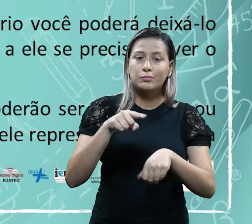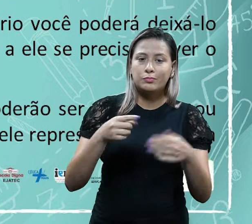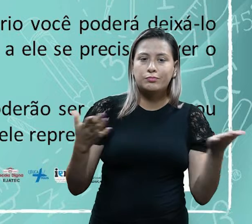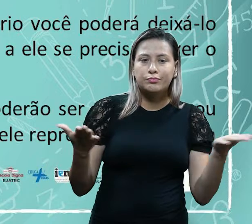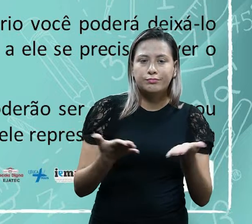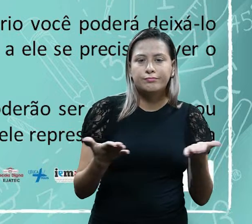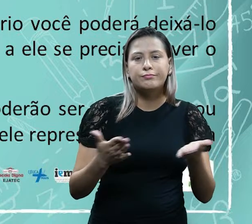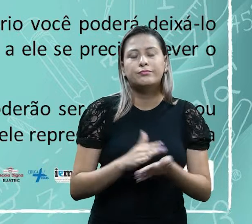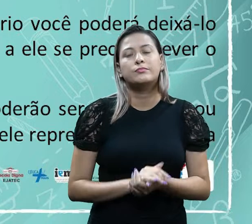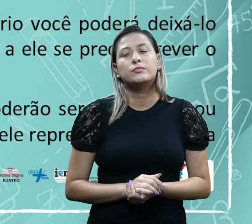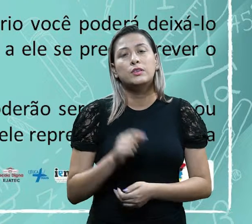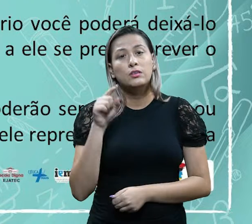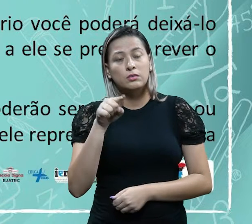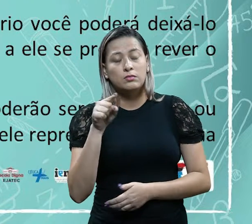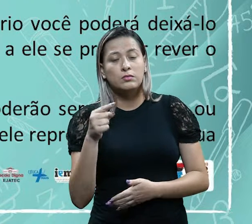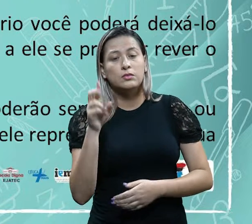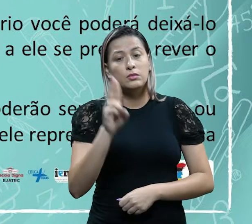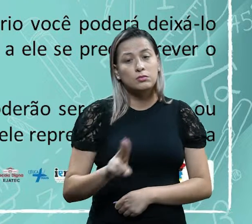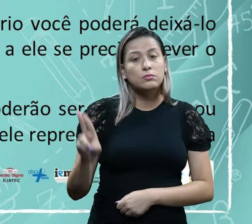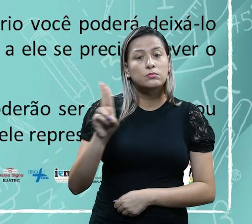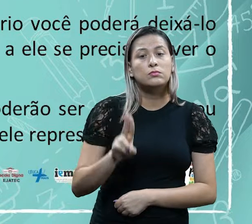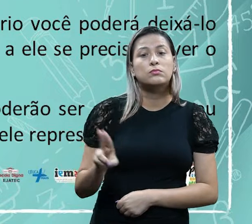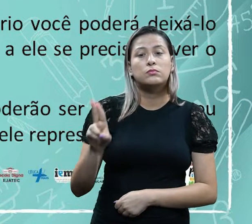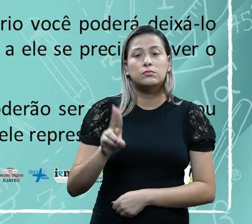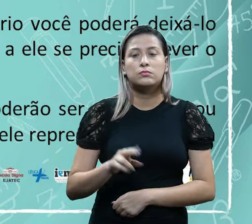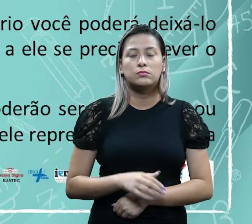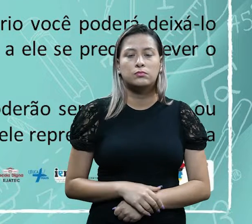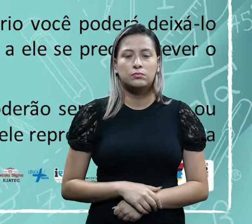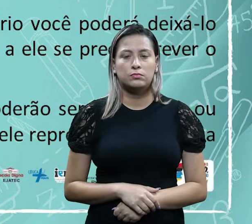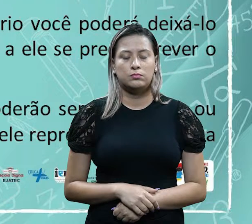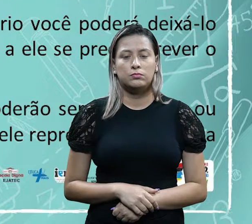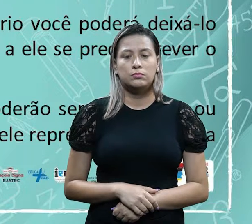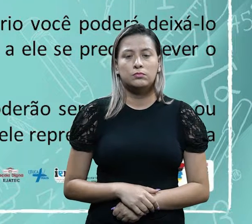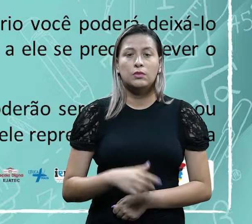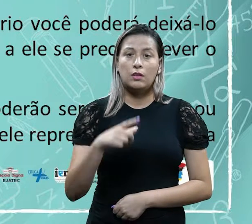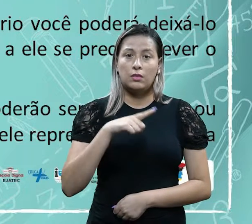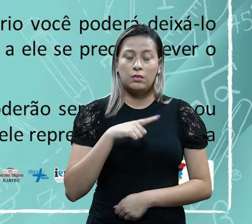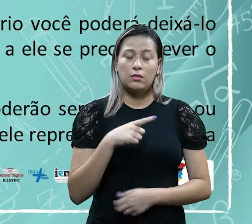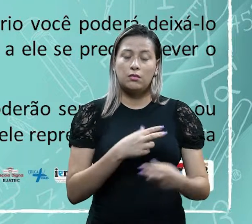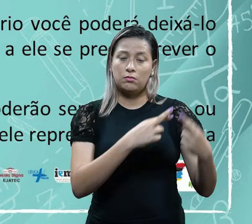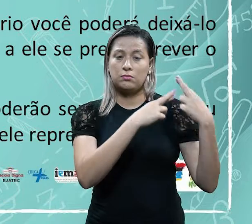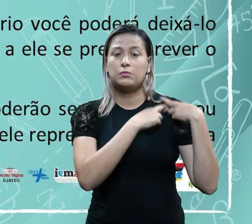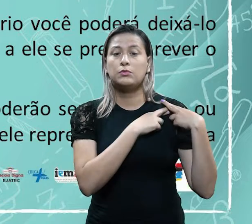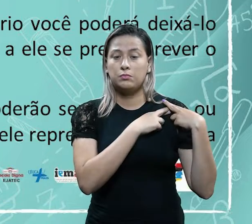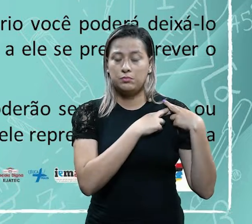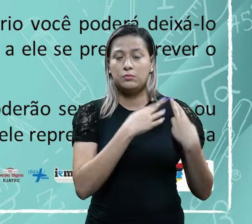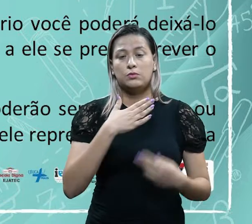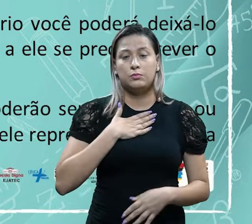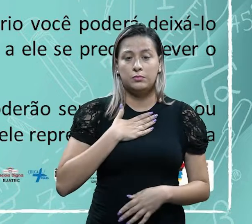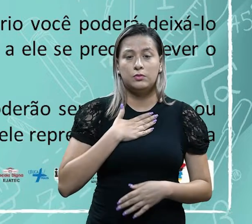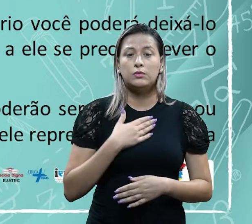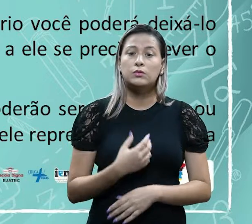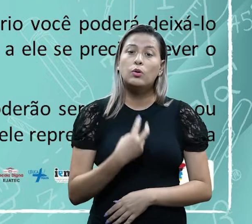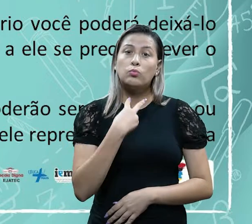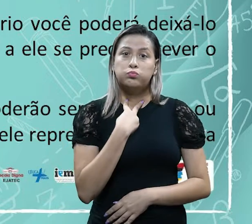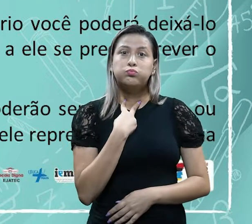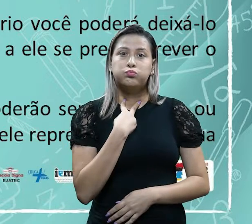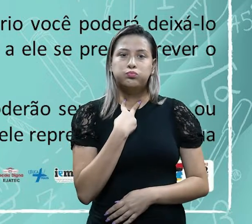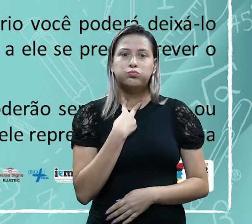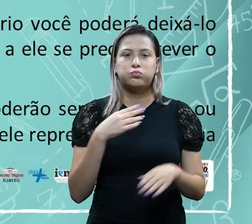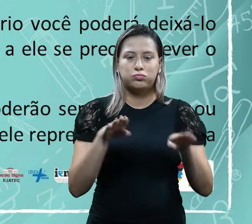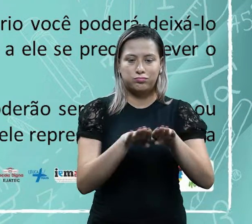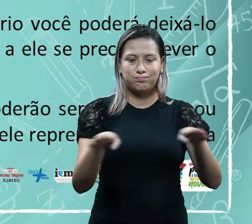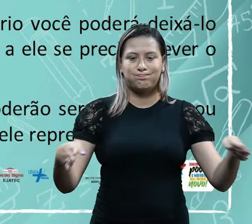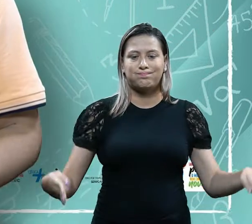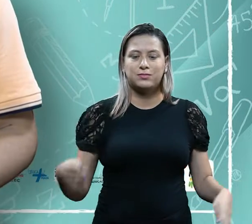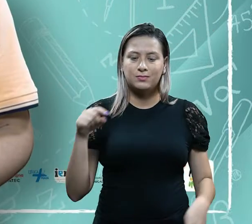Que eu realmente estou utilizando naquele momento, que estejam sobre a minha responsabilidade, que eles ocupem espaço na minha mesa